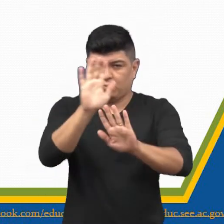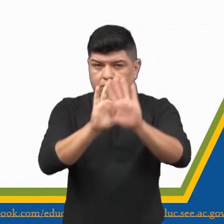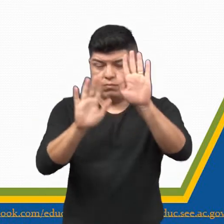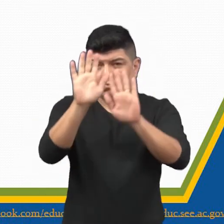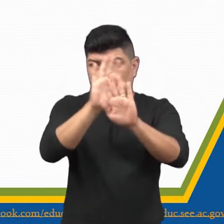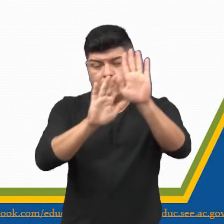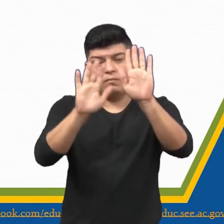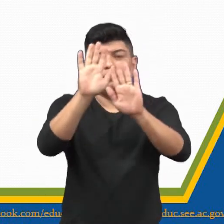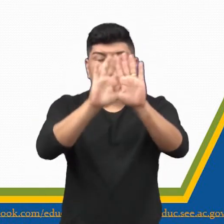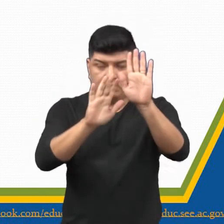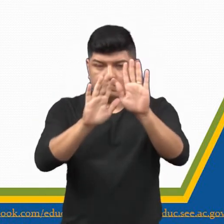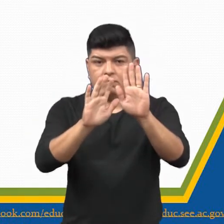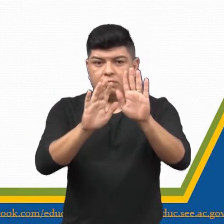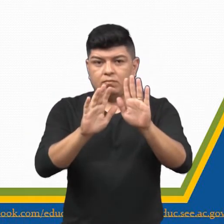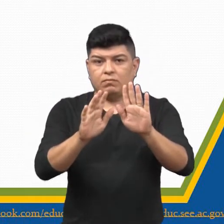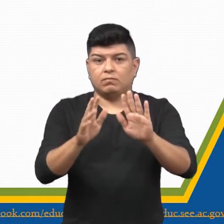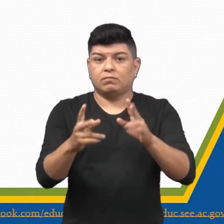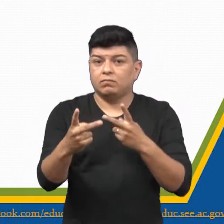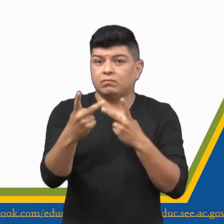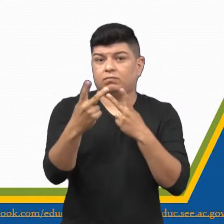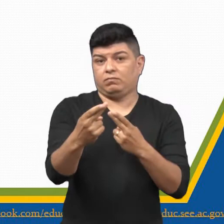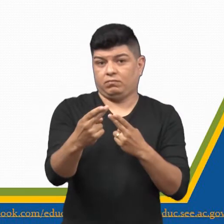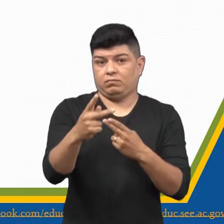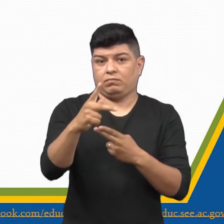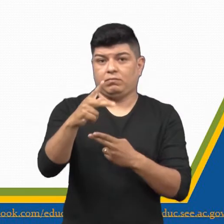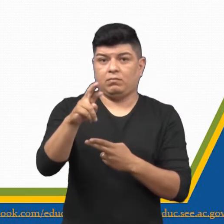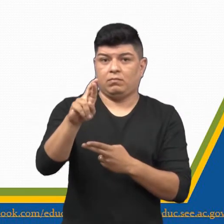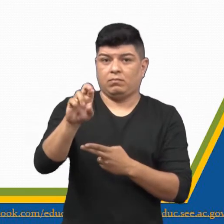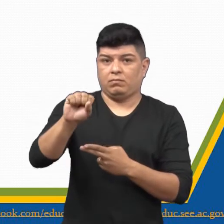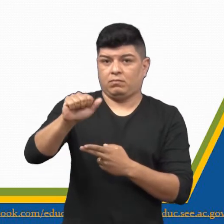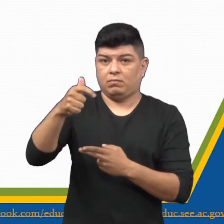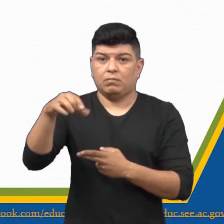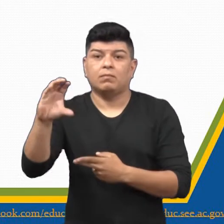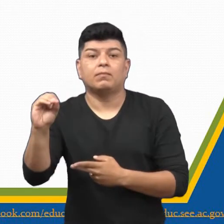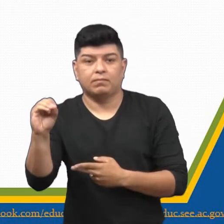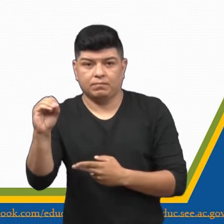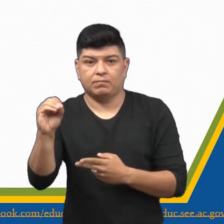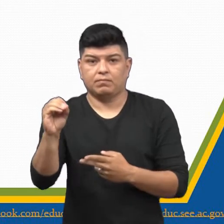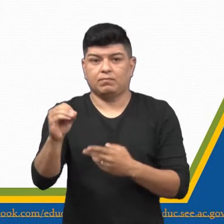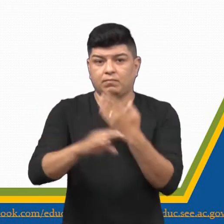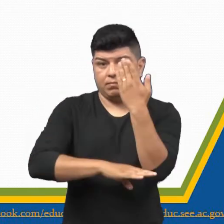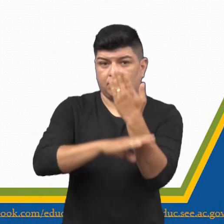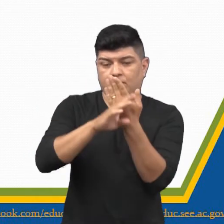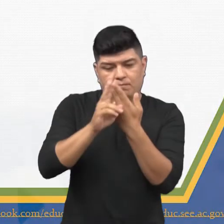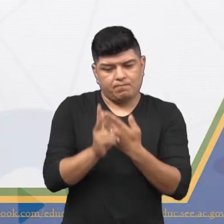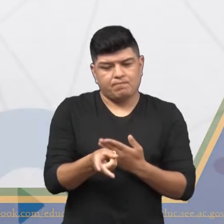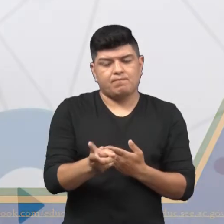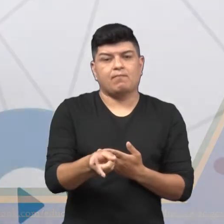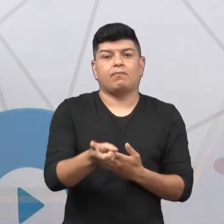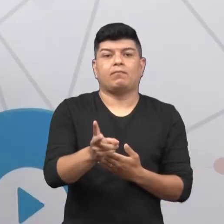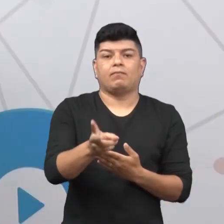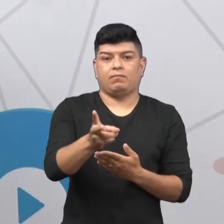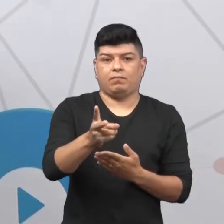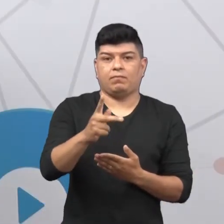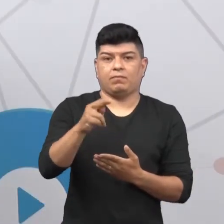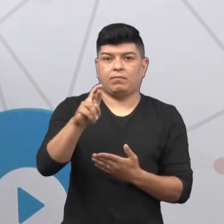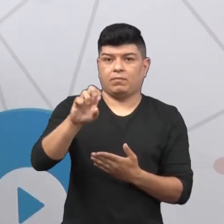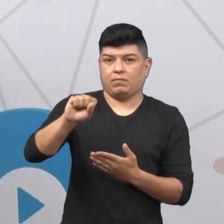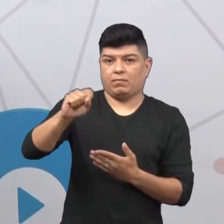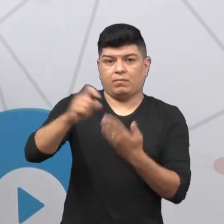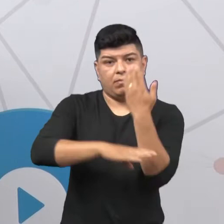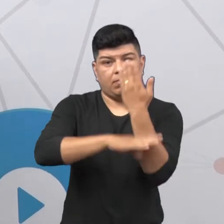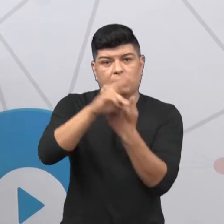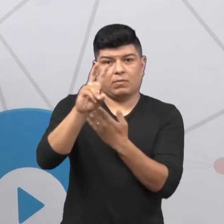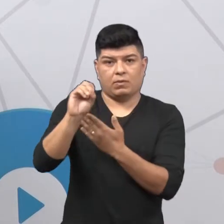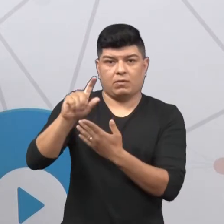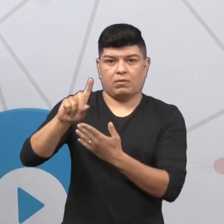inversamente proporcional à sua pressão. Ou seja, a temperatura se mantém constante e a pressão e o volume vão